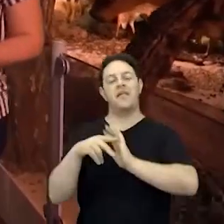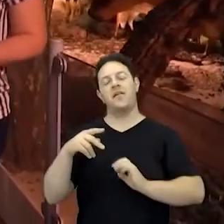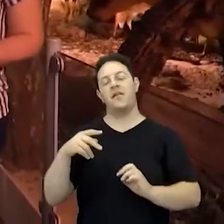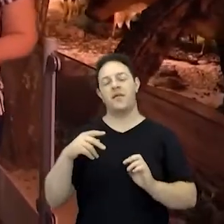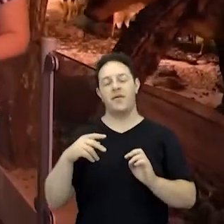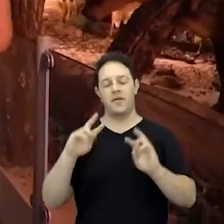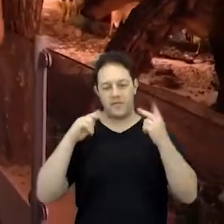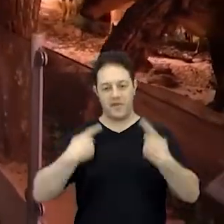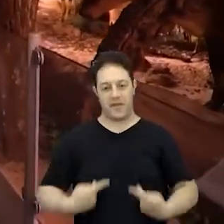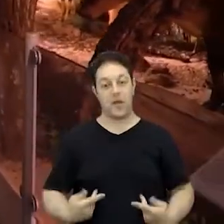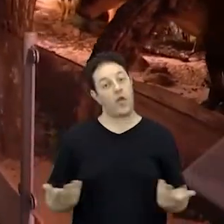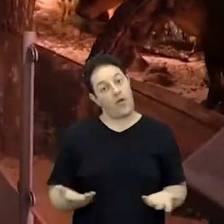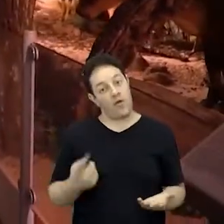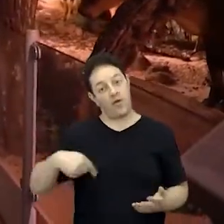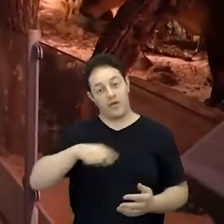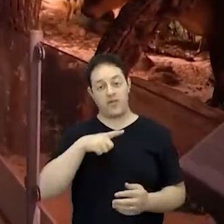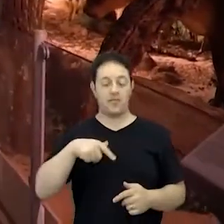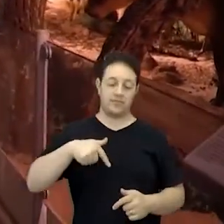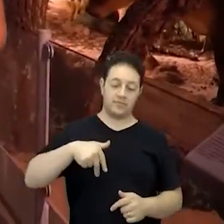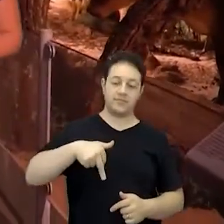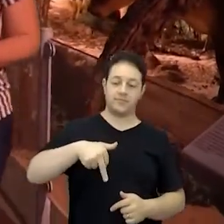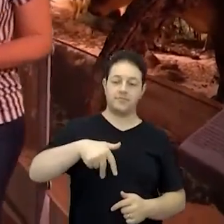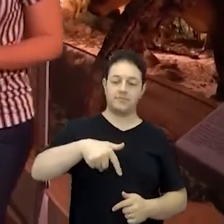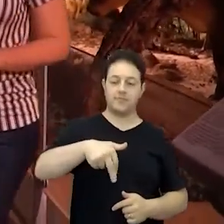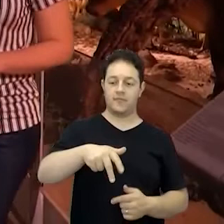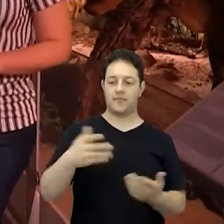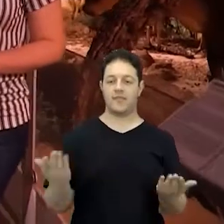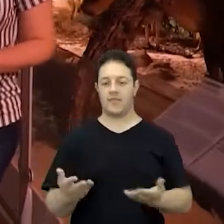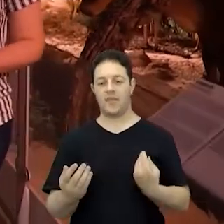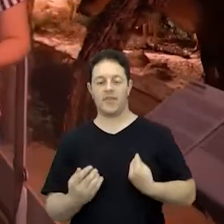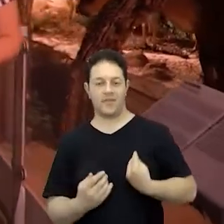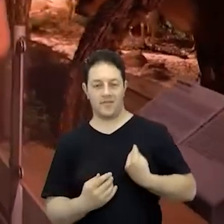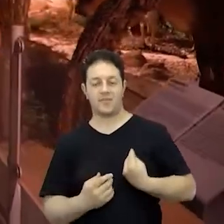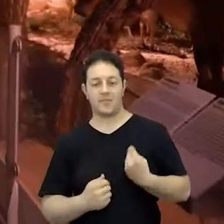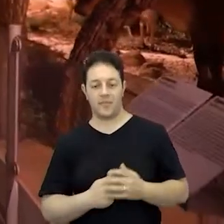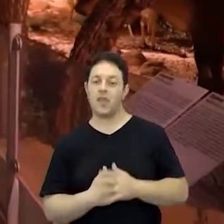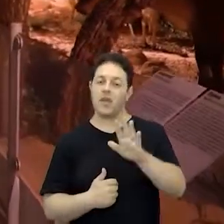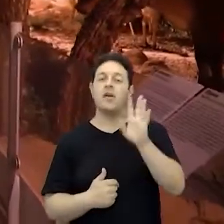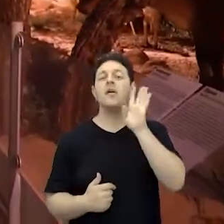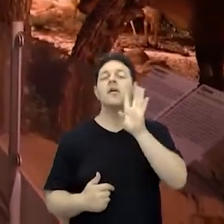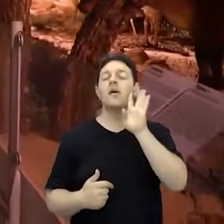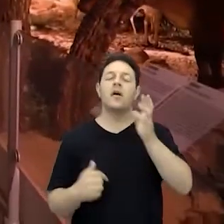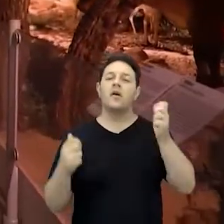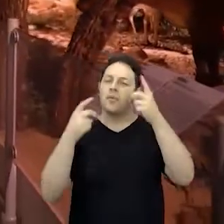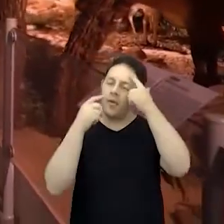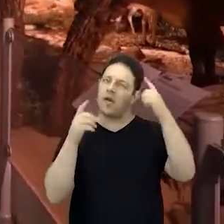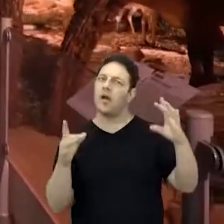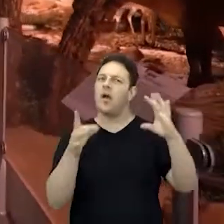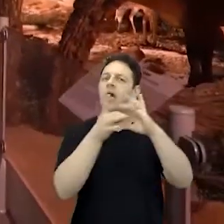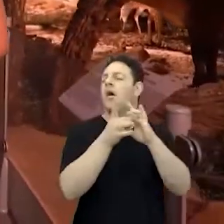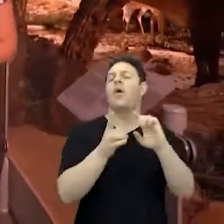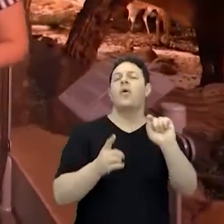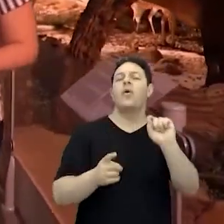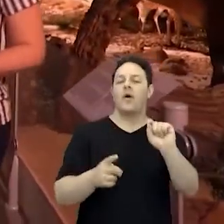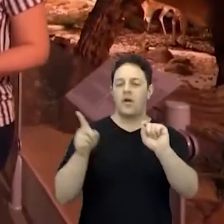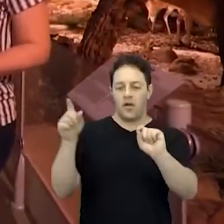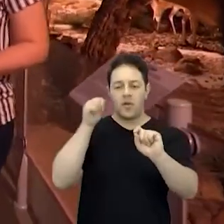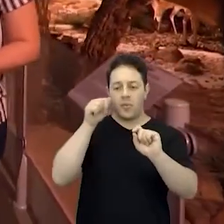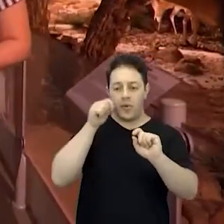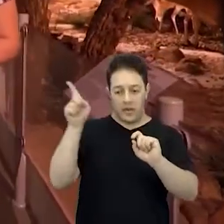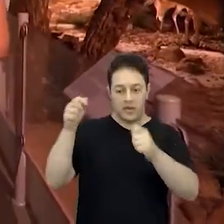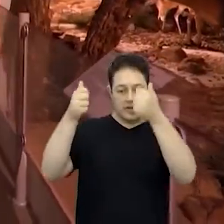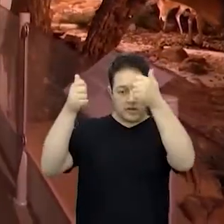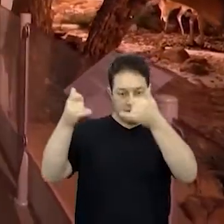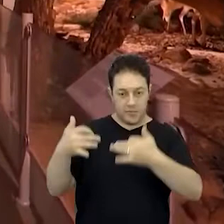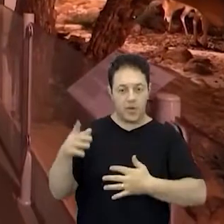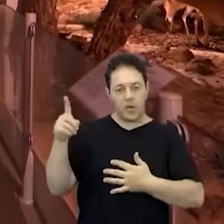posição ereta é agora mesmo então é muito importante é saber pedia que legal é para gente ao social isso um pouquinho com